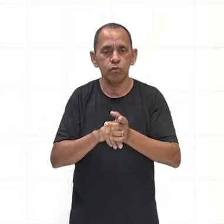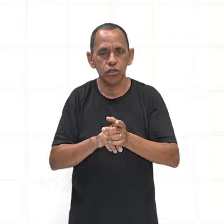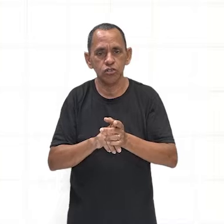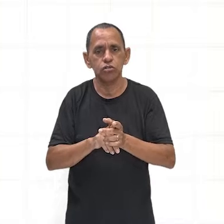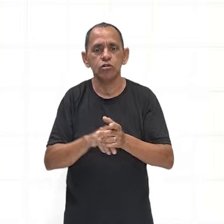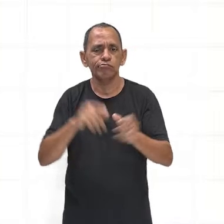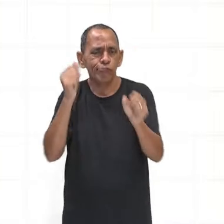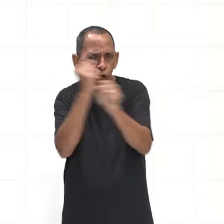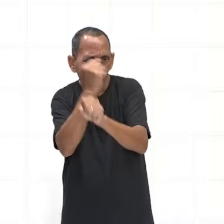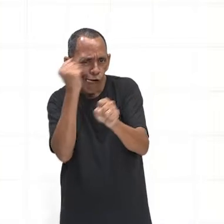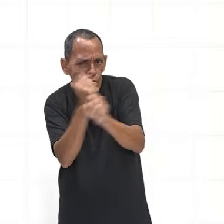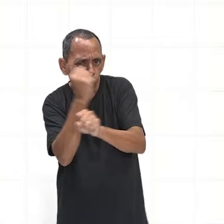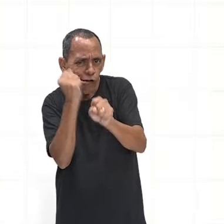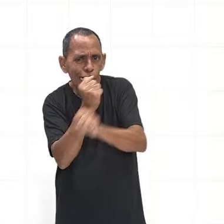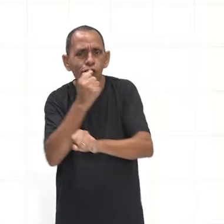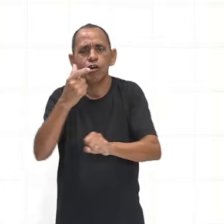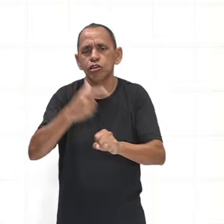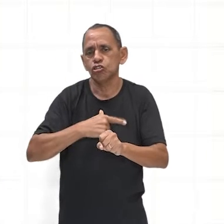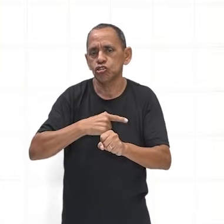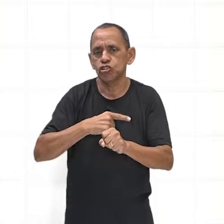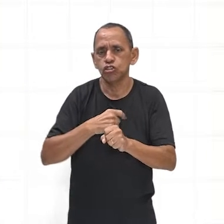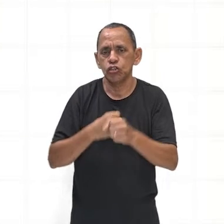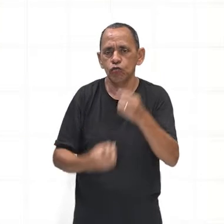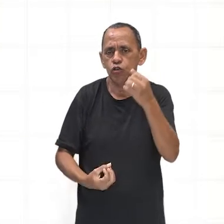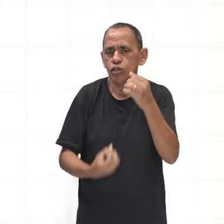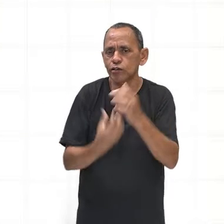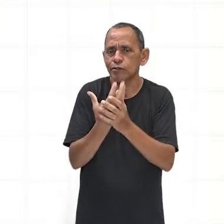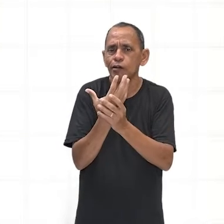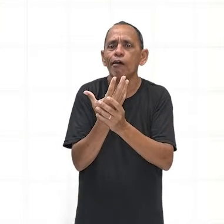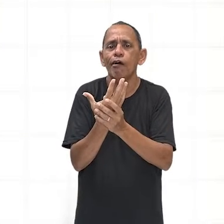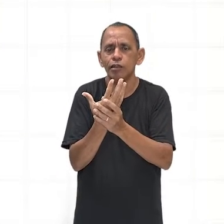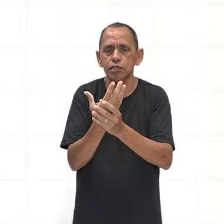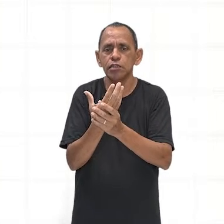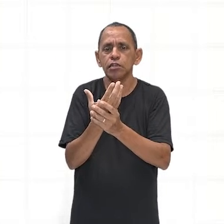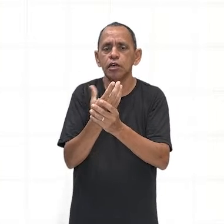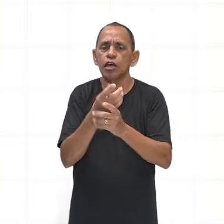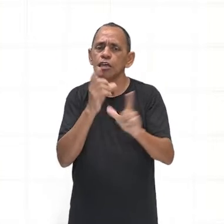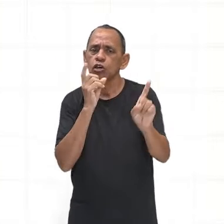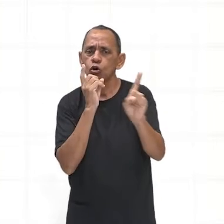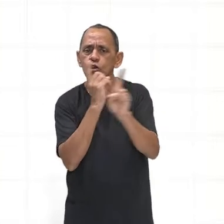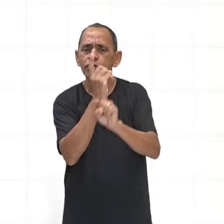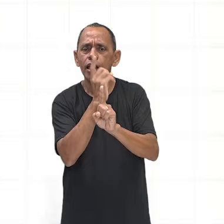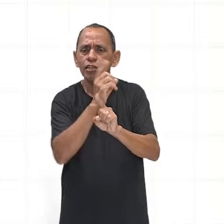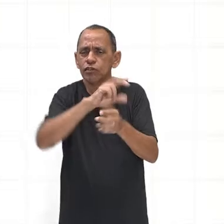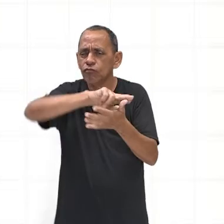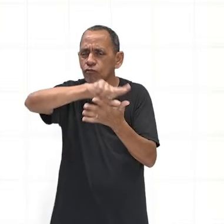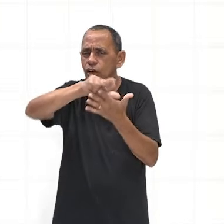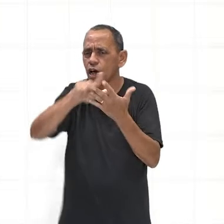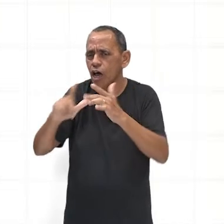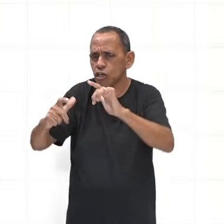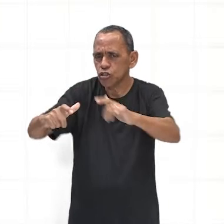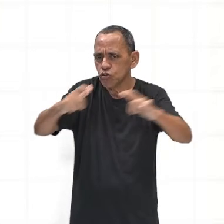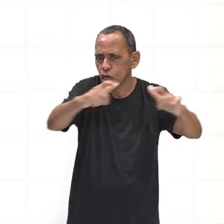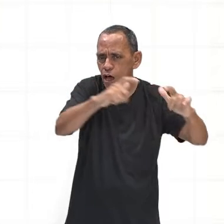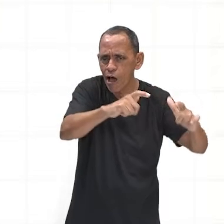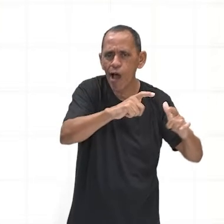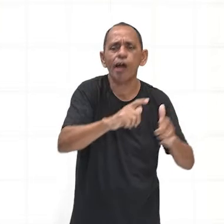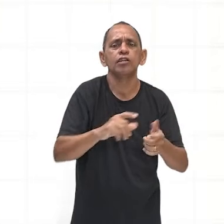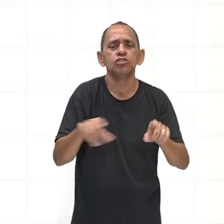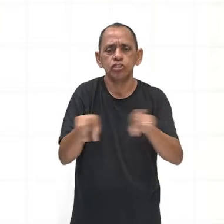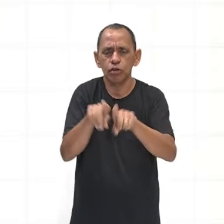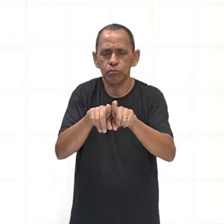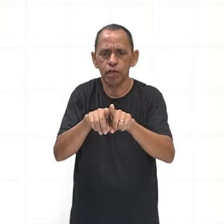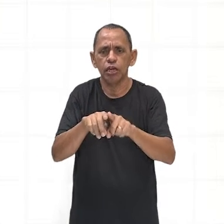construções que podem ser encontradas em toda a região da Mesoamérica, incluindo parte do México, na